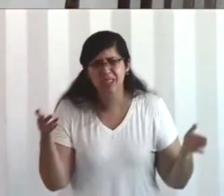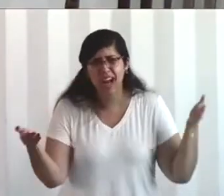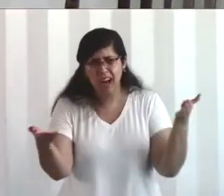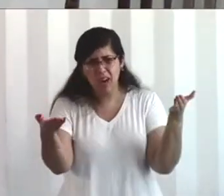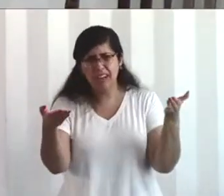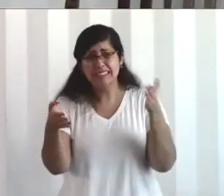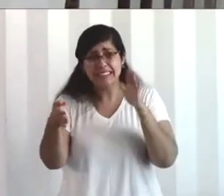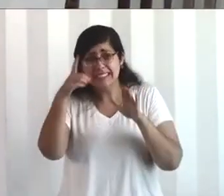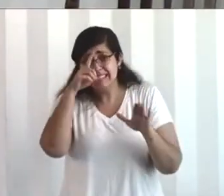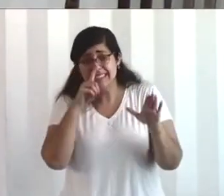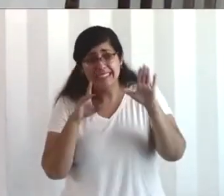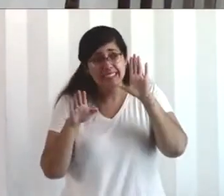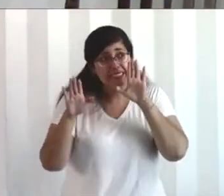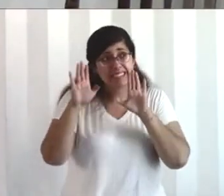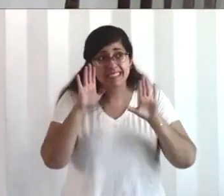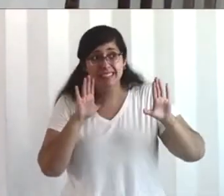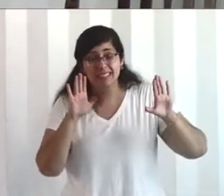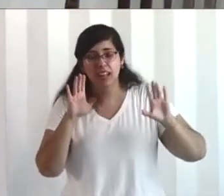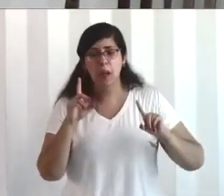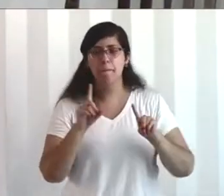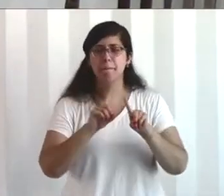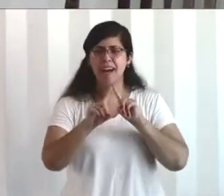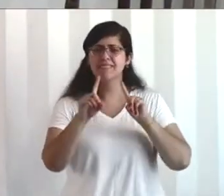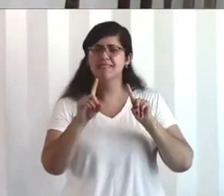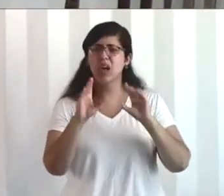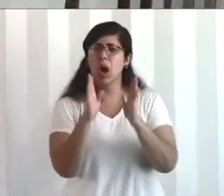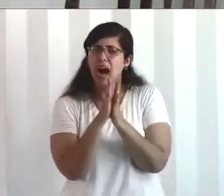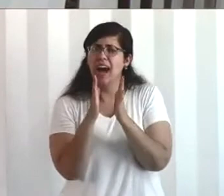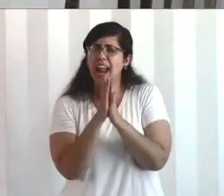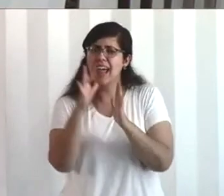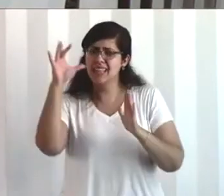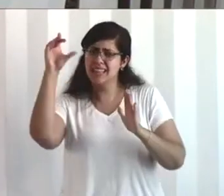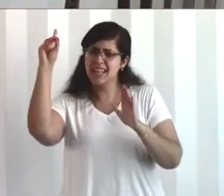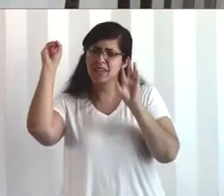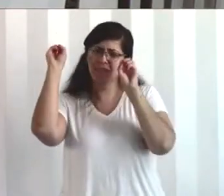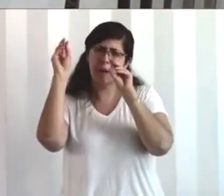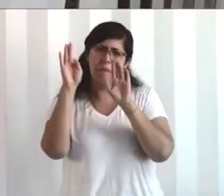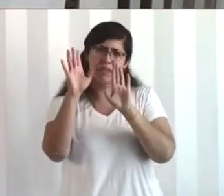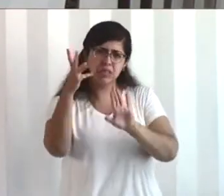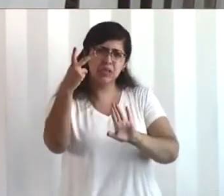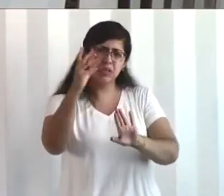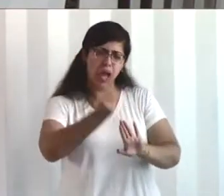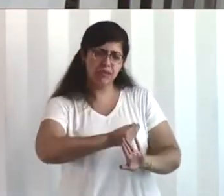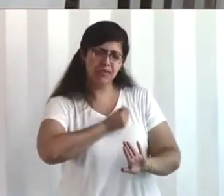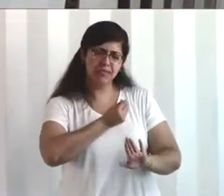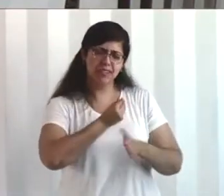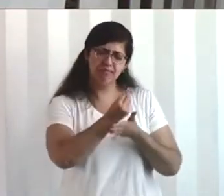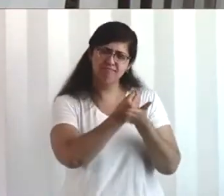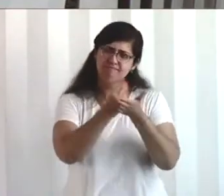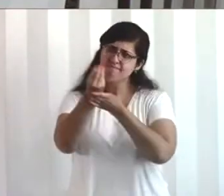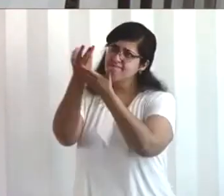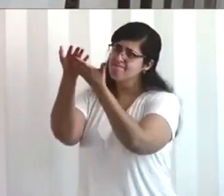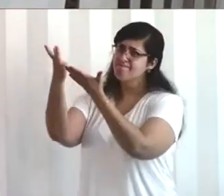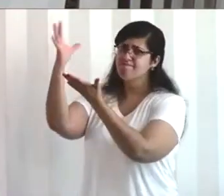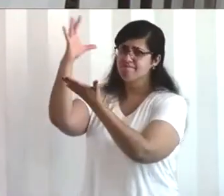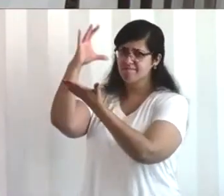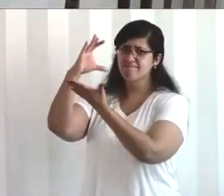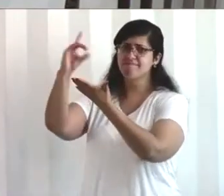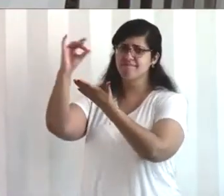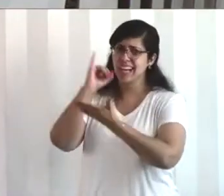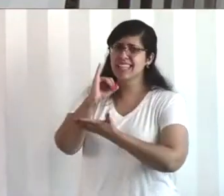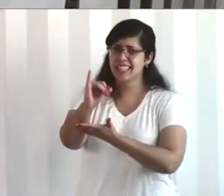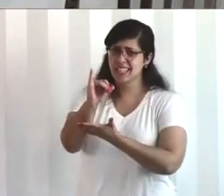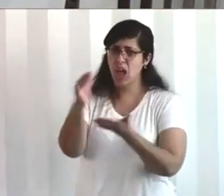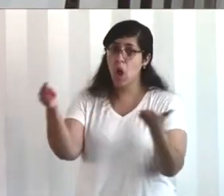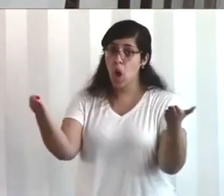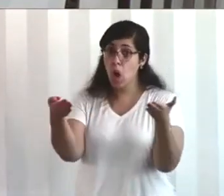dúvida sobre isso, eu gostaria de orar com você, de pedir que você consagrasse a sua vida ao Senhor. Se você está aqui